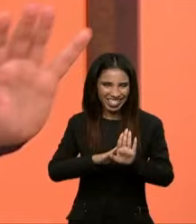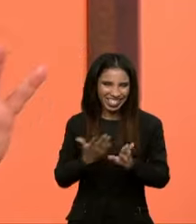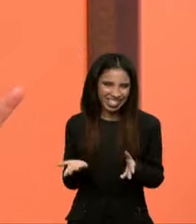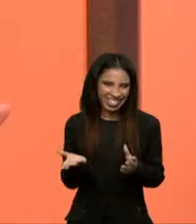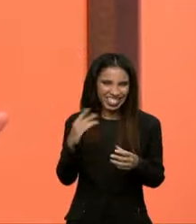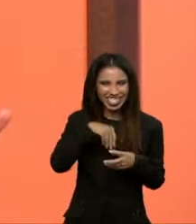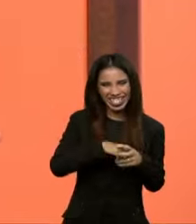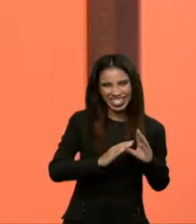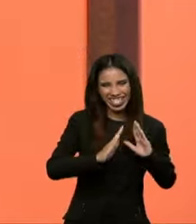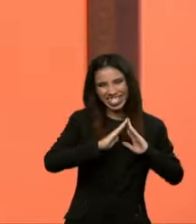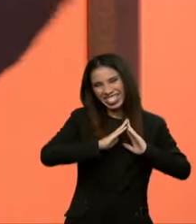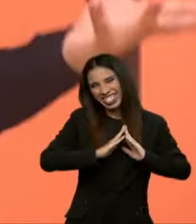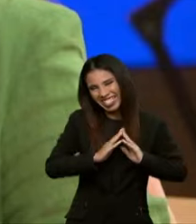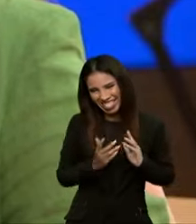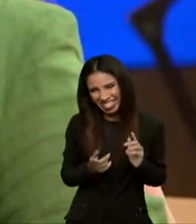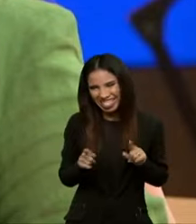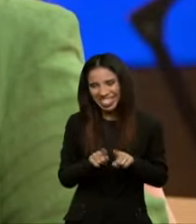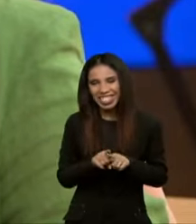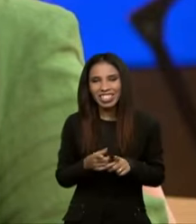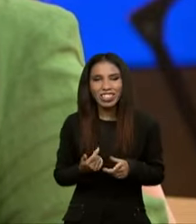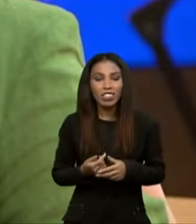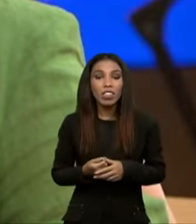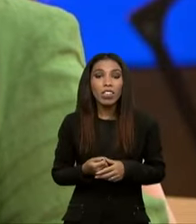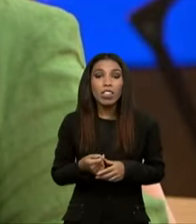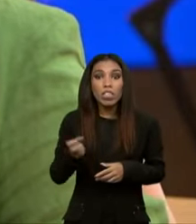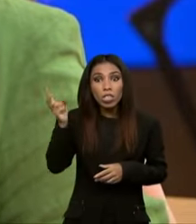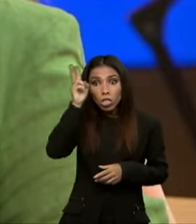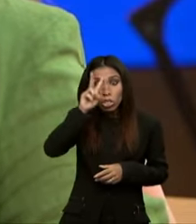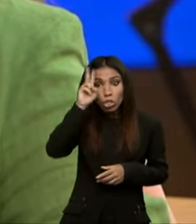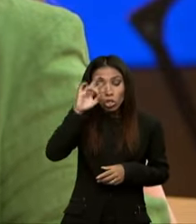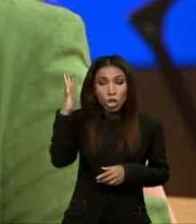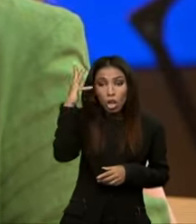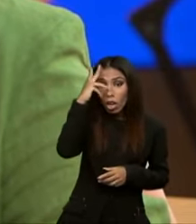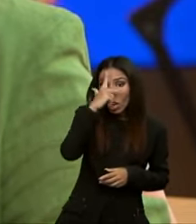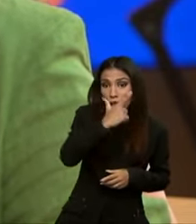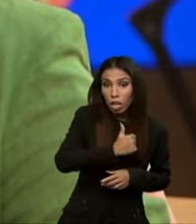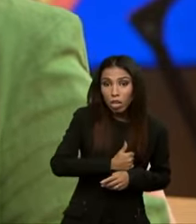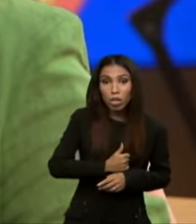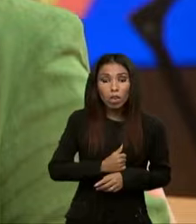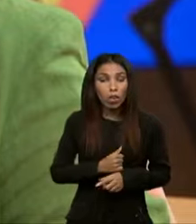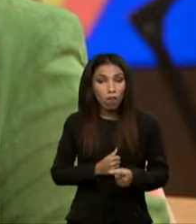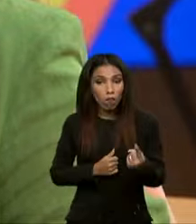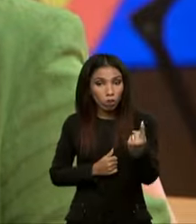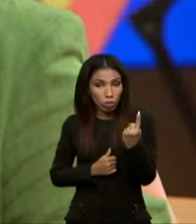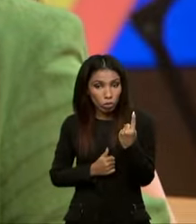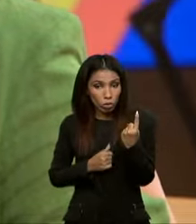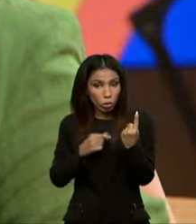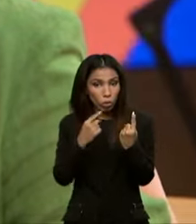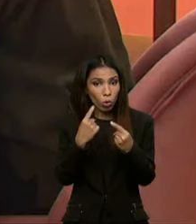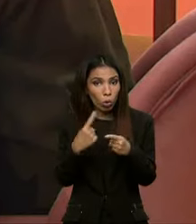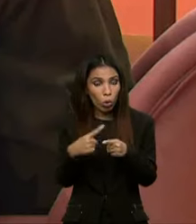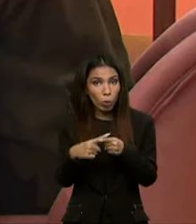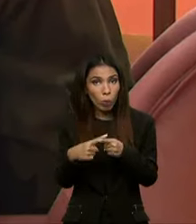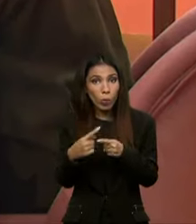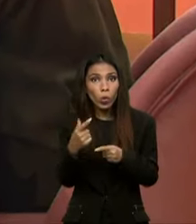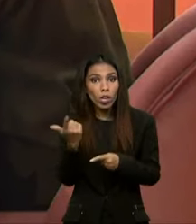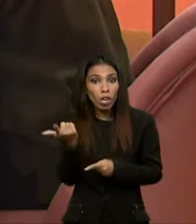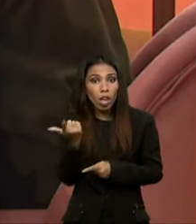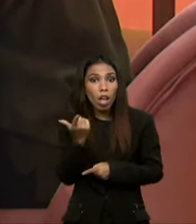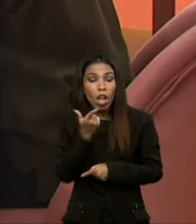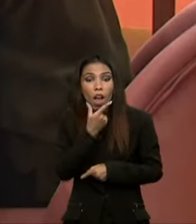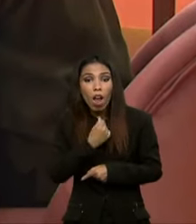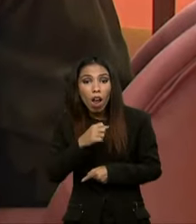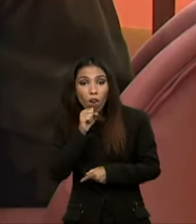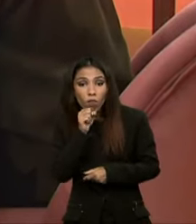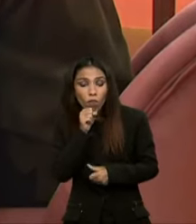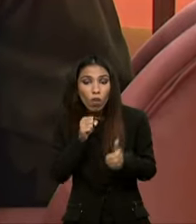É. Do trabalho agora, doméstico. Essa história é linda, que eu só fui saber hoje, que a gente só tem você aqui hoje, porque sua avó encontrou sua avó aqui. Aqui. Isso